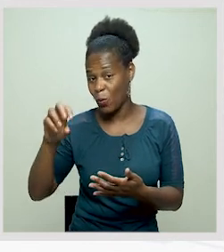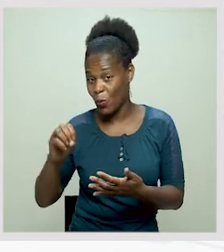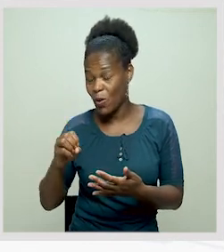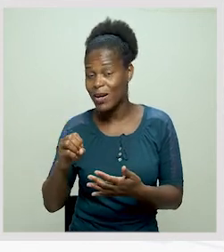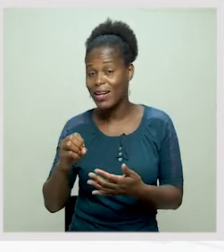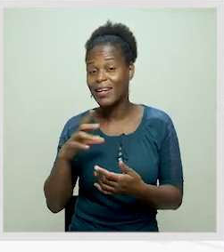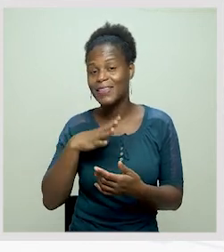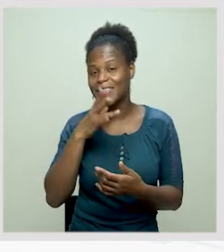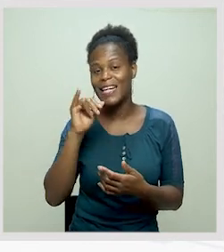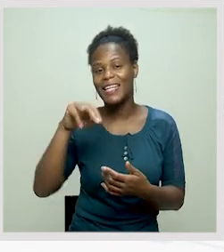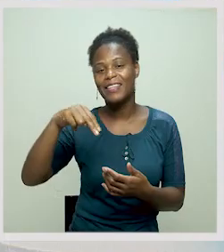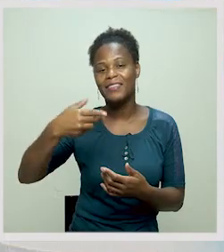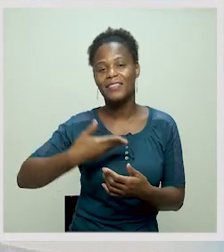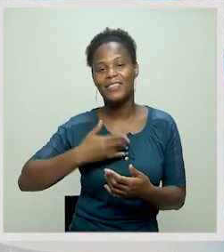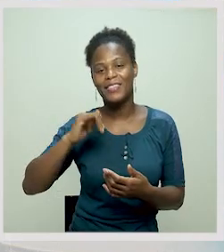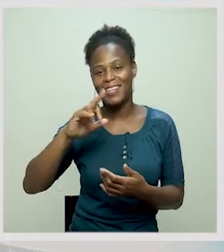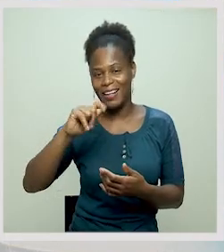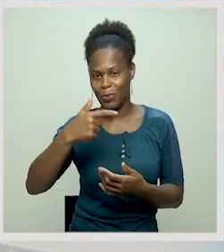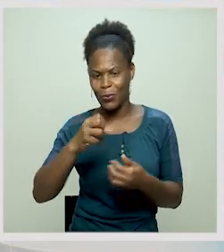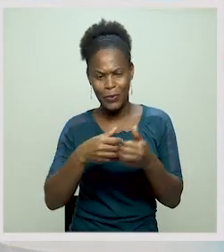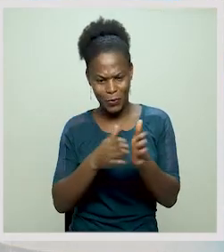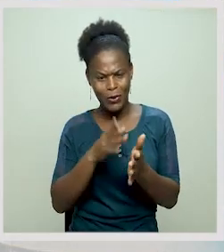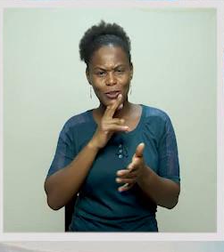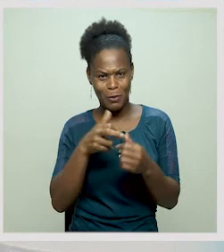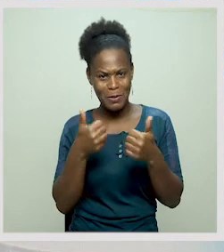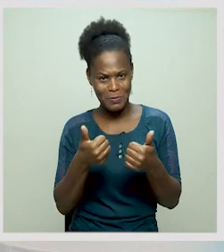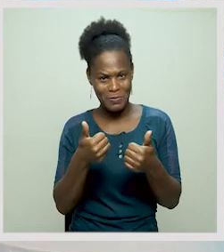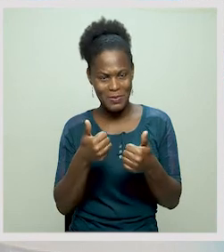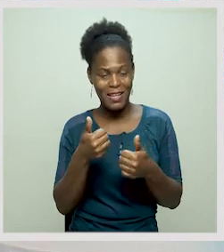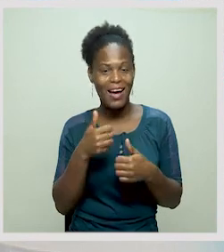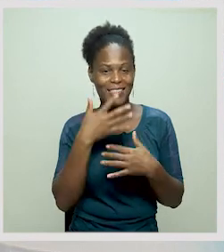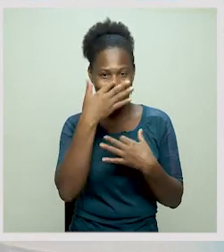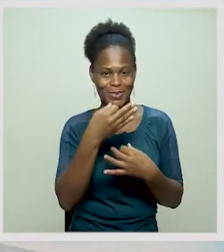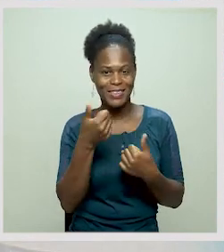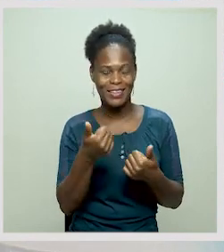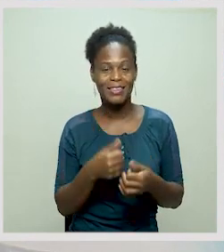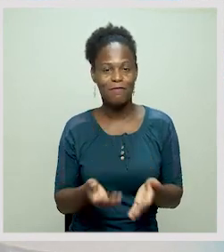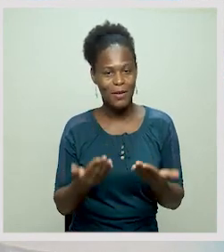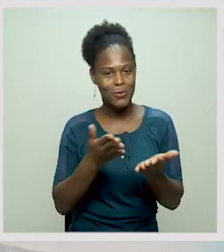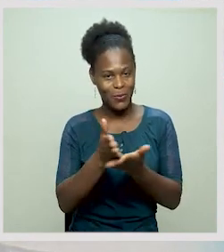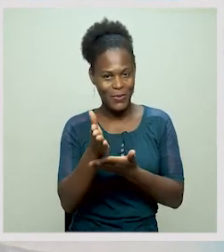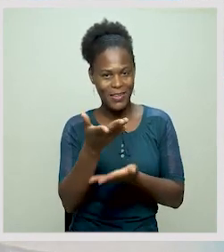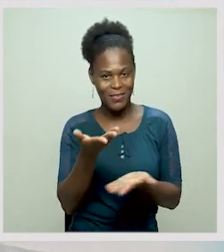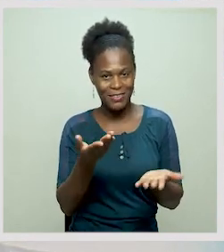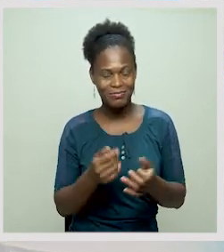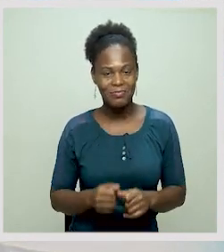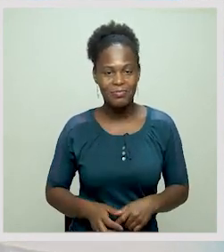caso, indireto. Todos fizeram assim? Com certeza. Vamos continuar?